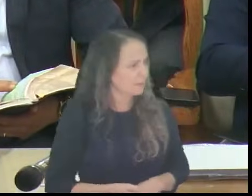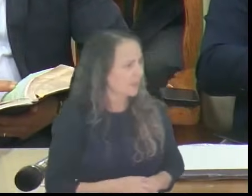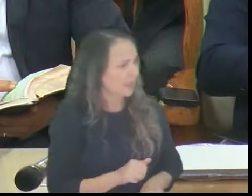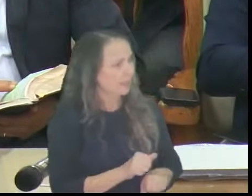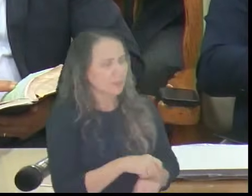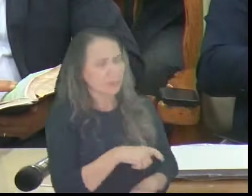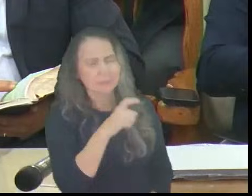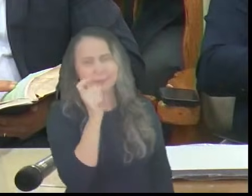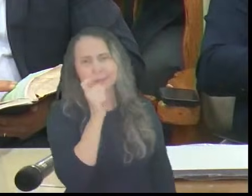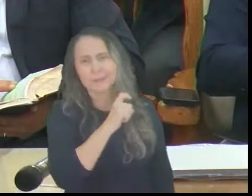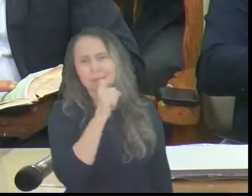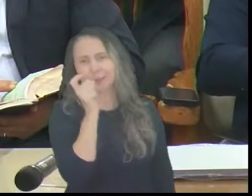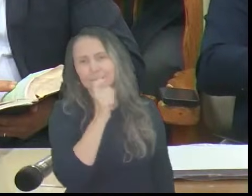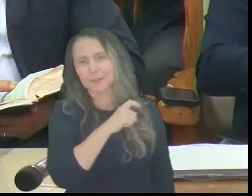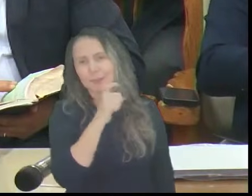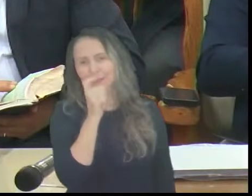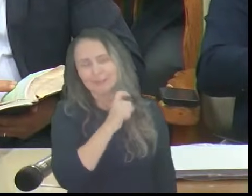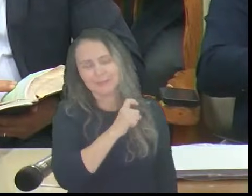muito, meu filho.